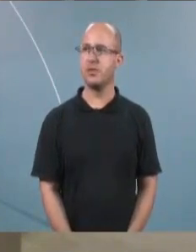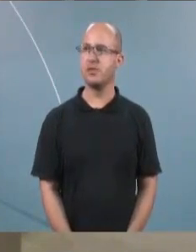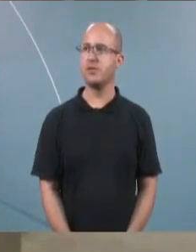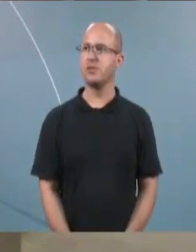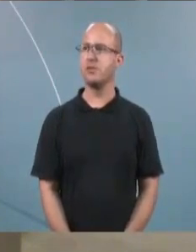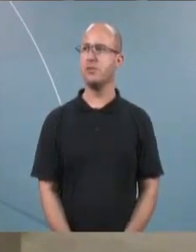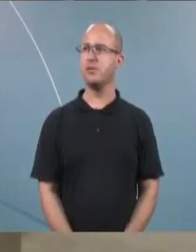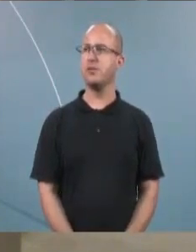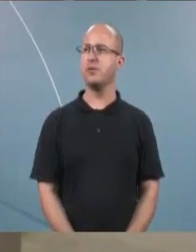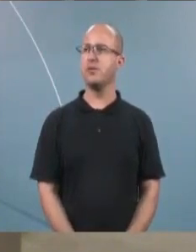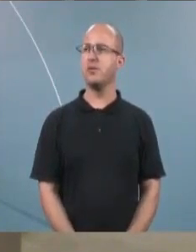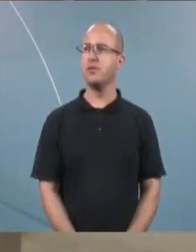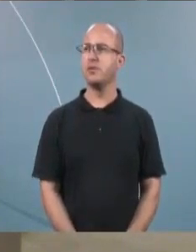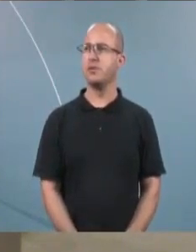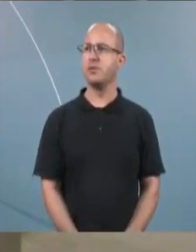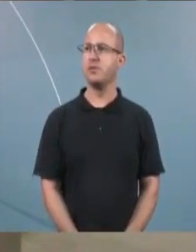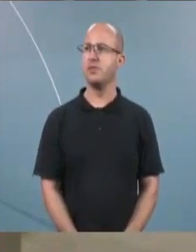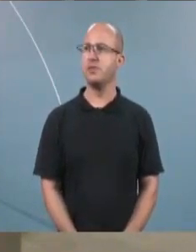Umo